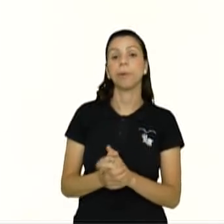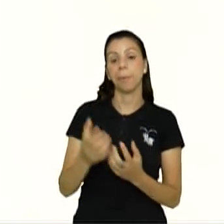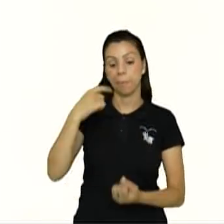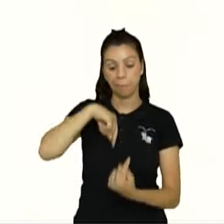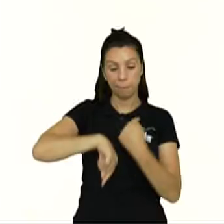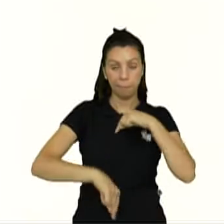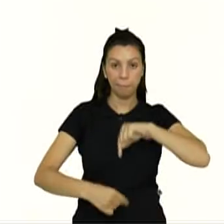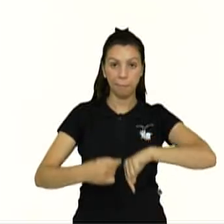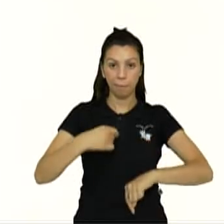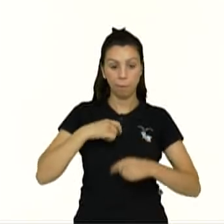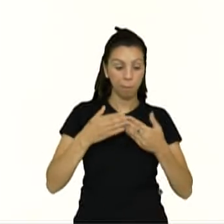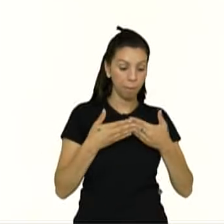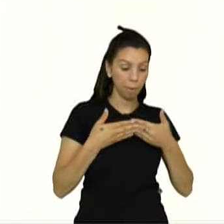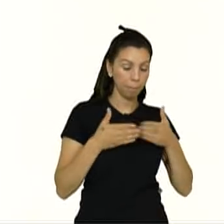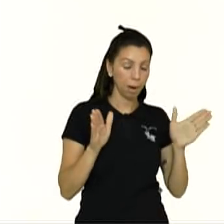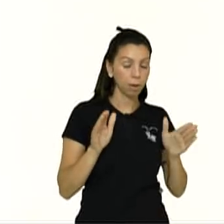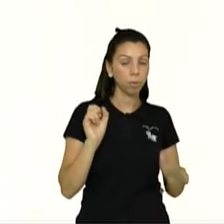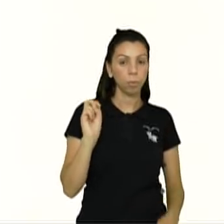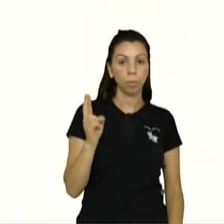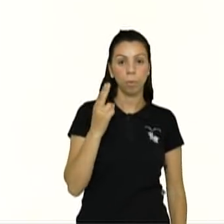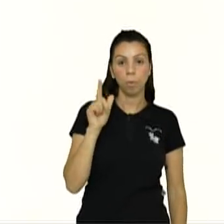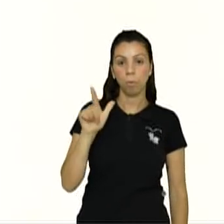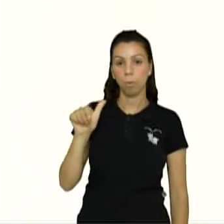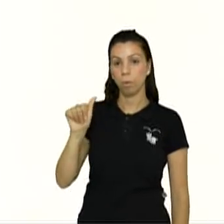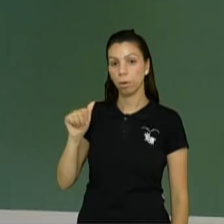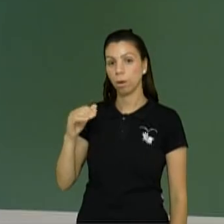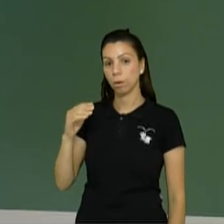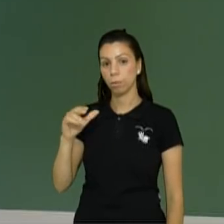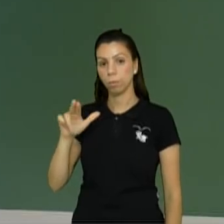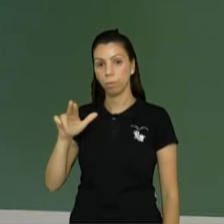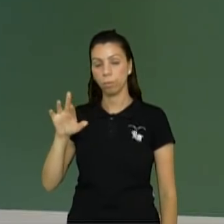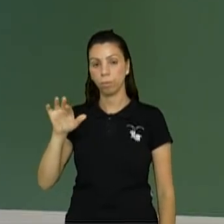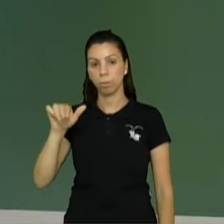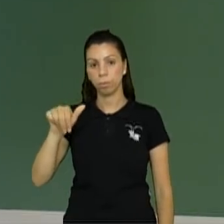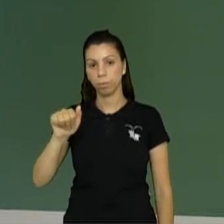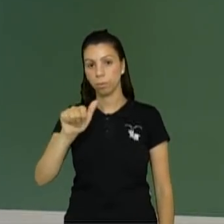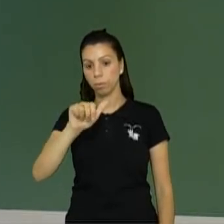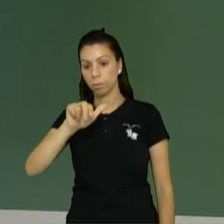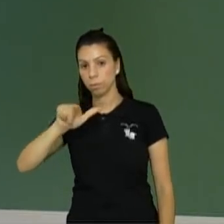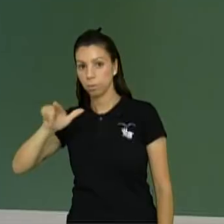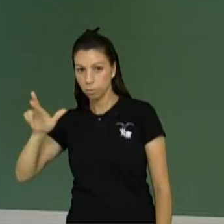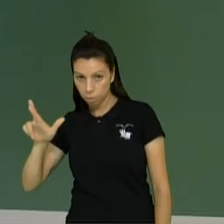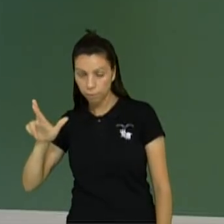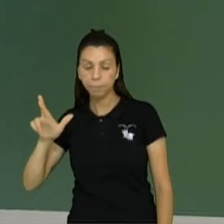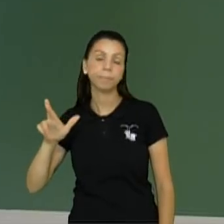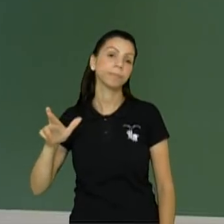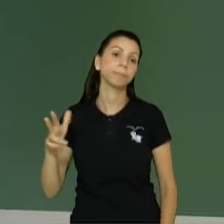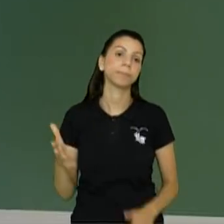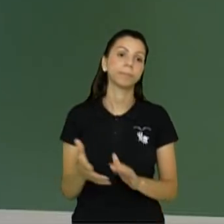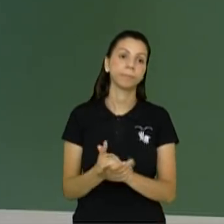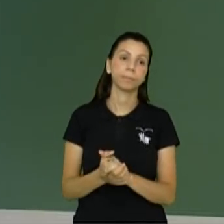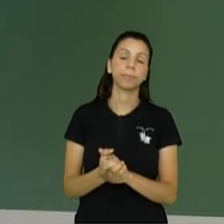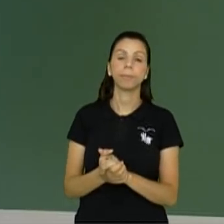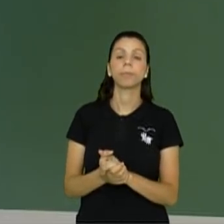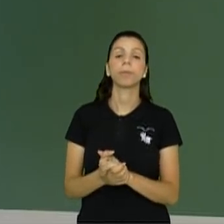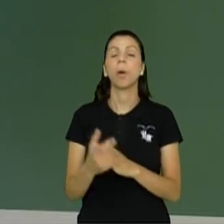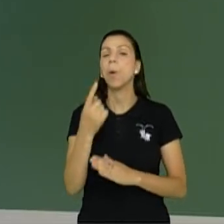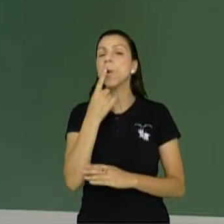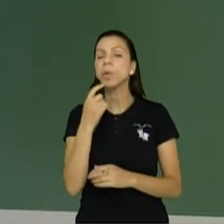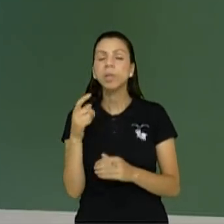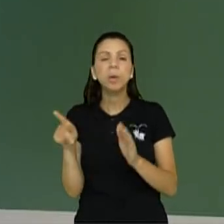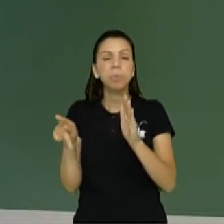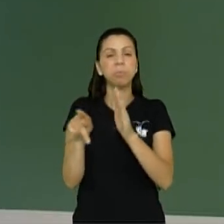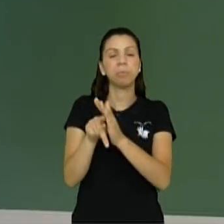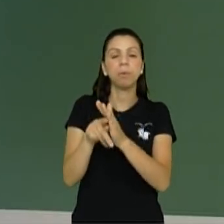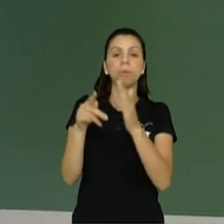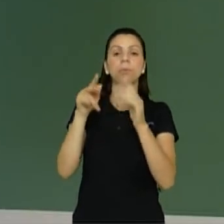aberta ou lacunar. Como assim? A hemolinfa, que é o sangue dos insetos, ela sai dos vasos e vai